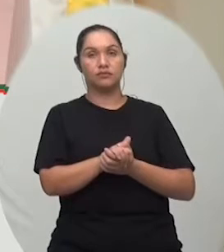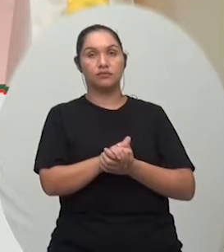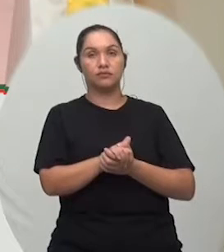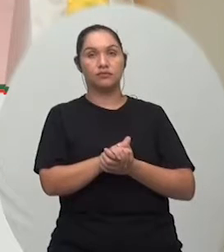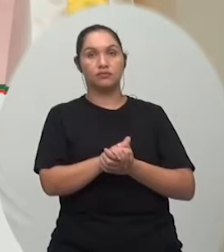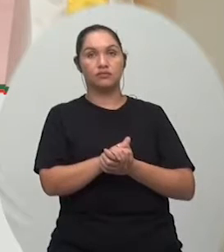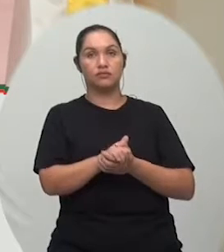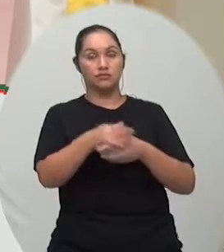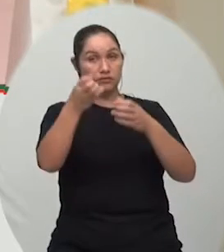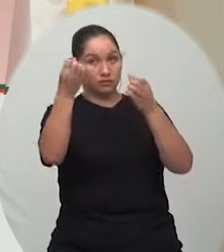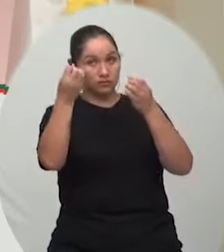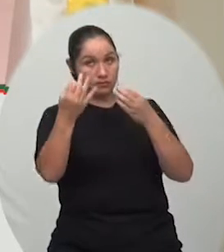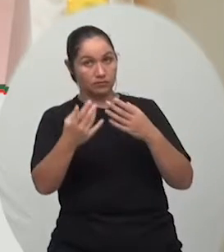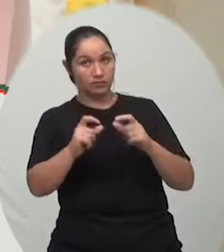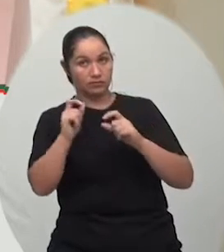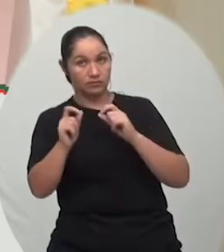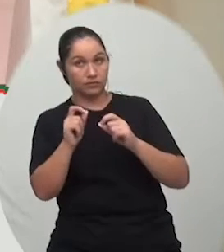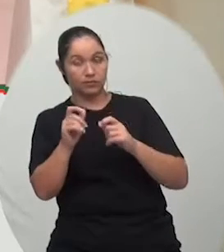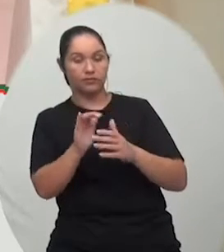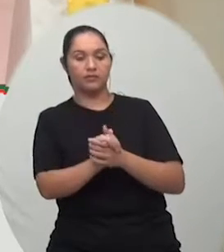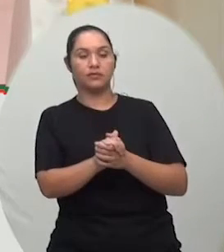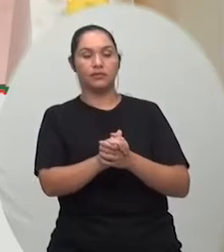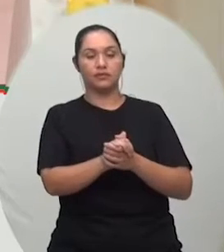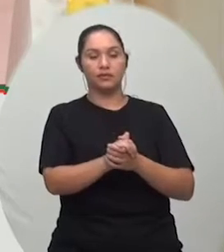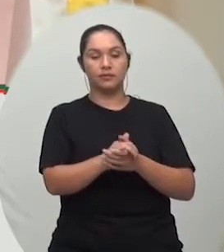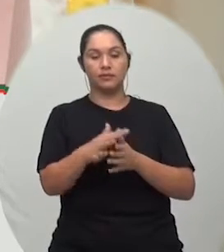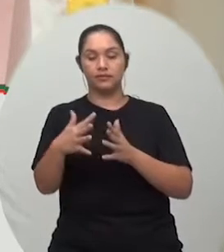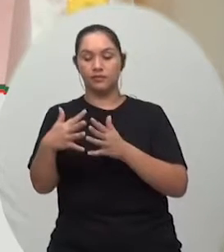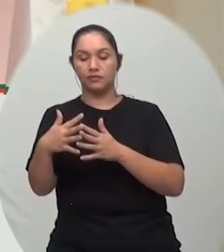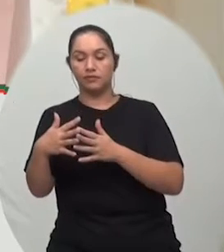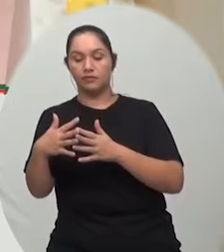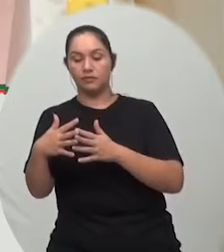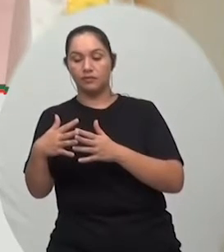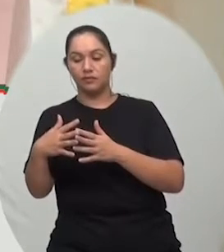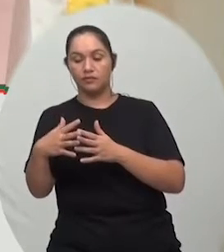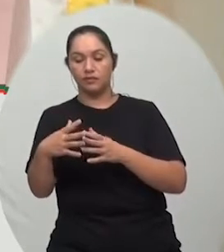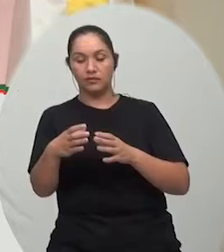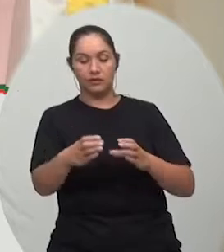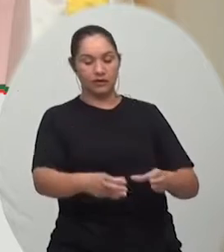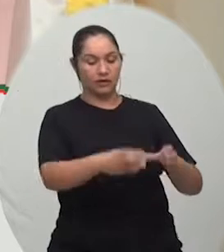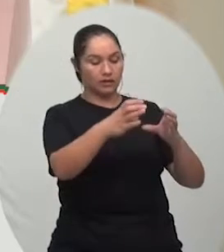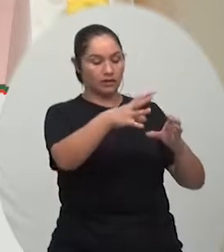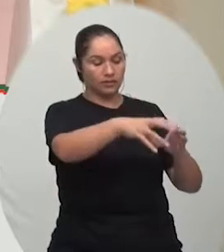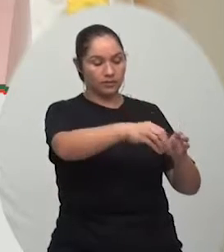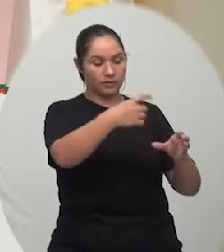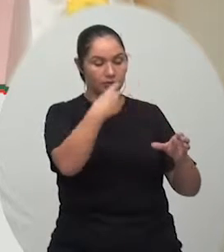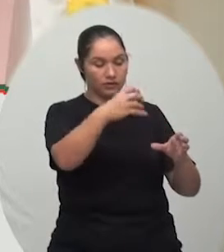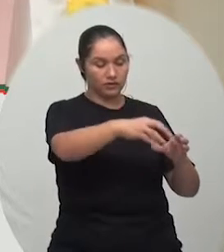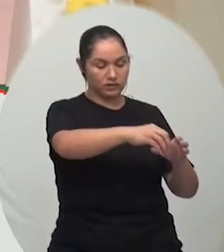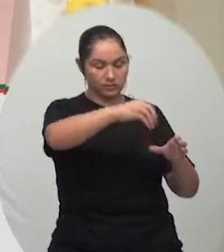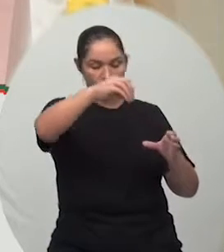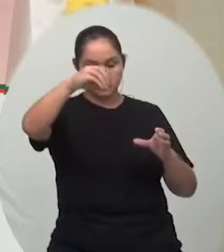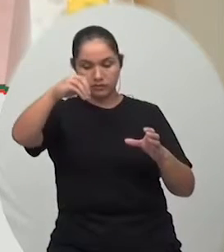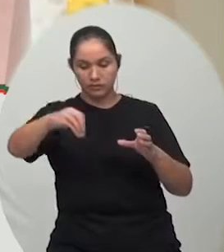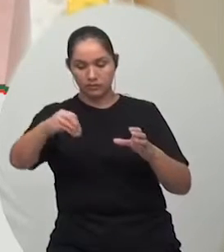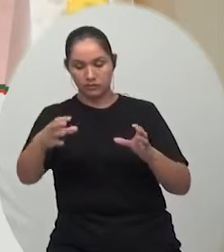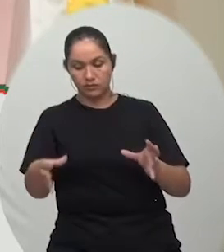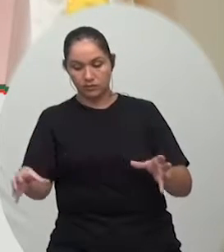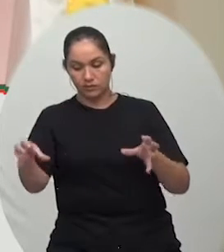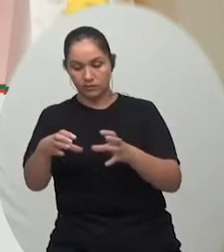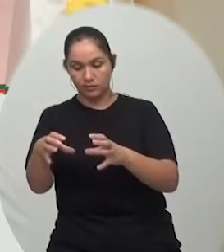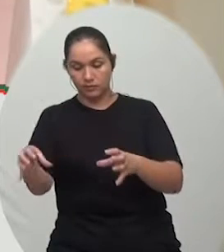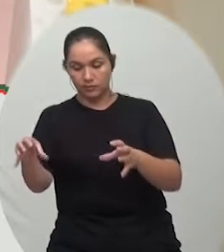eles amontou um lixo em determinado lugar, tiram lá, amontou o lixo, e quando vão